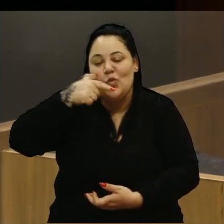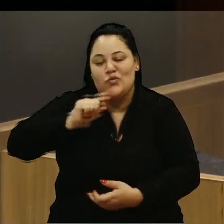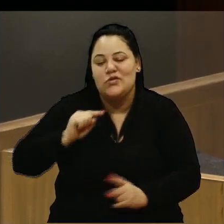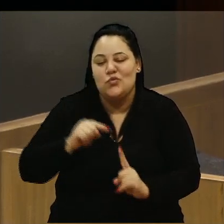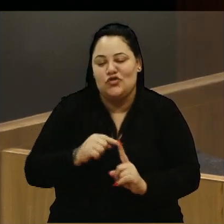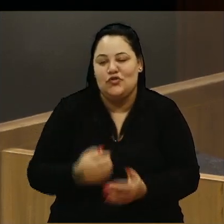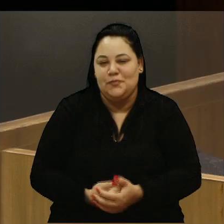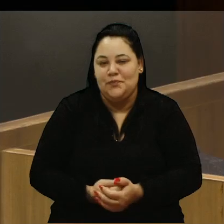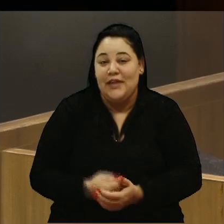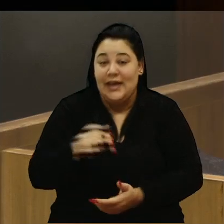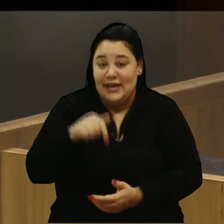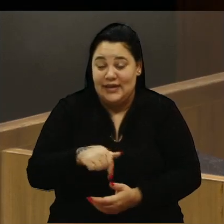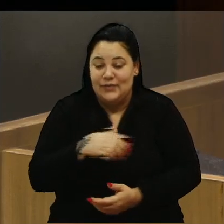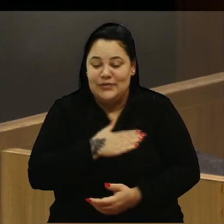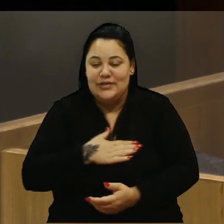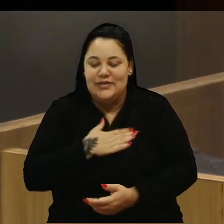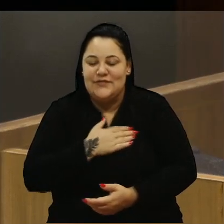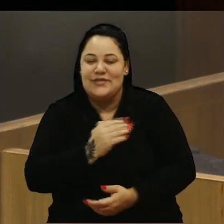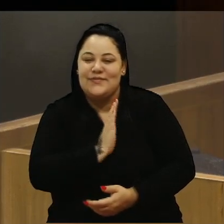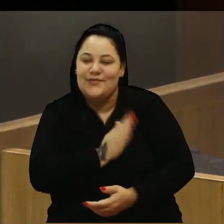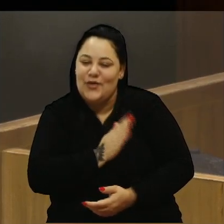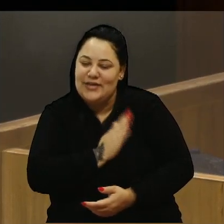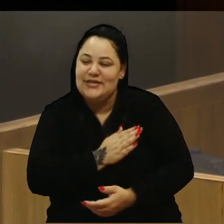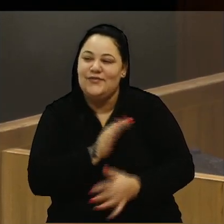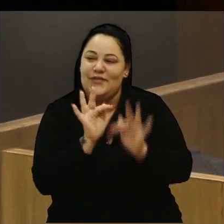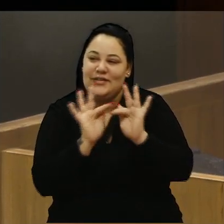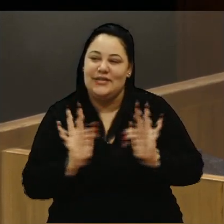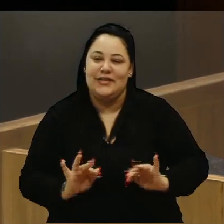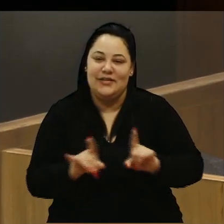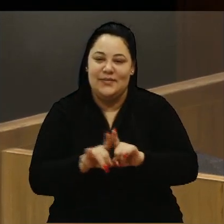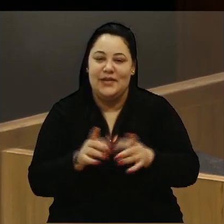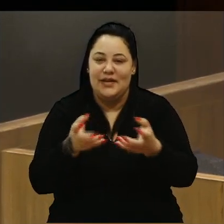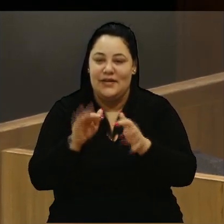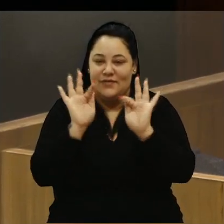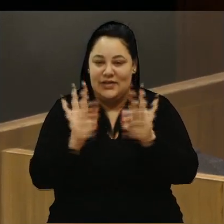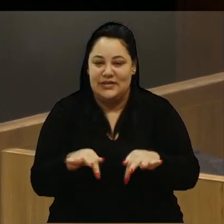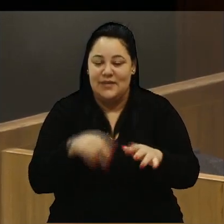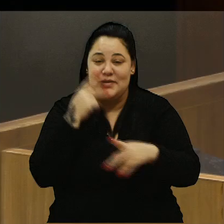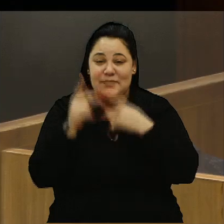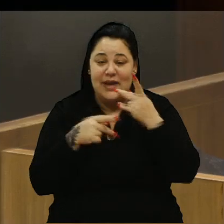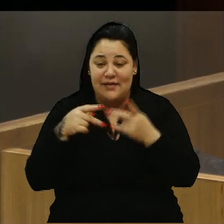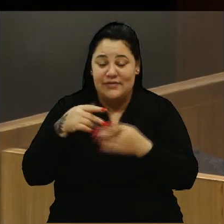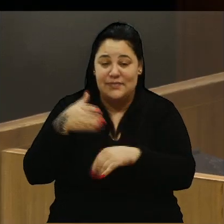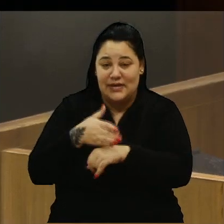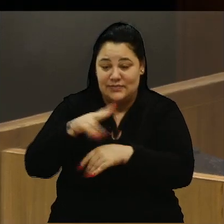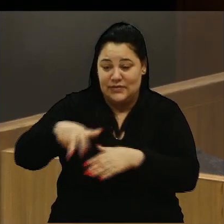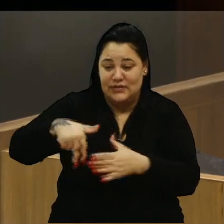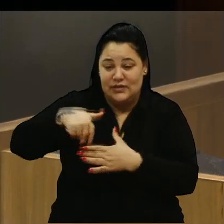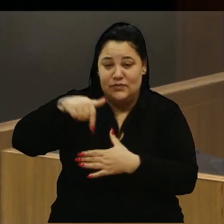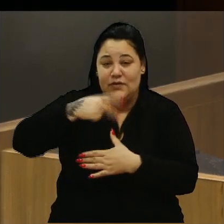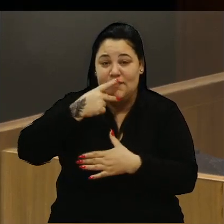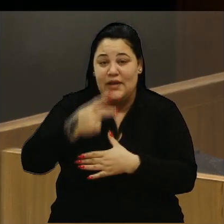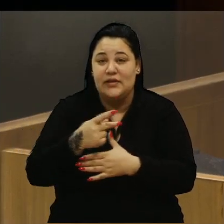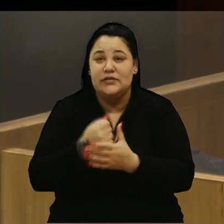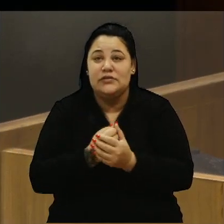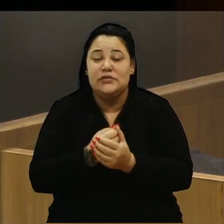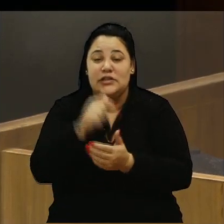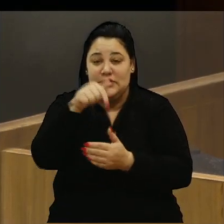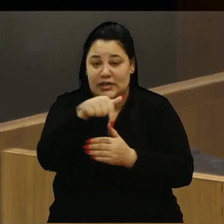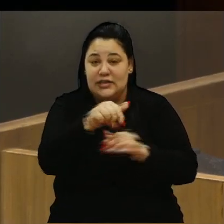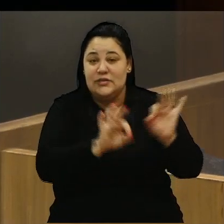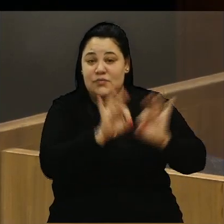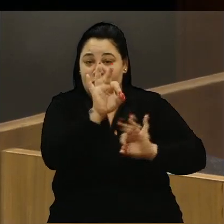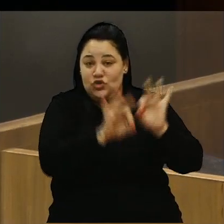aqui, com muita alegria no coração, eu quero também encerrar minhas palavras, minha participação, dizendo que o Vigilhão Remanescente do